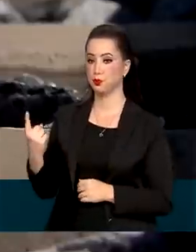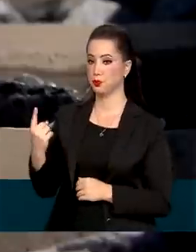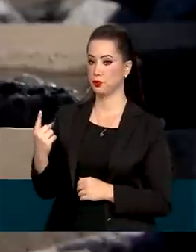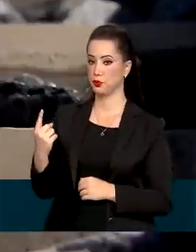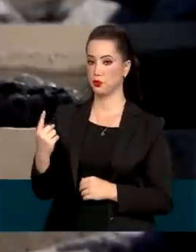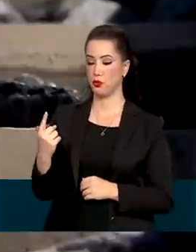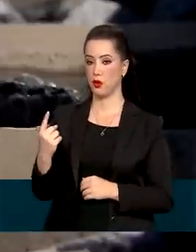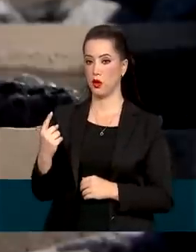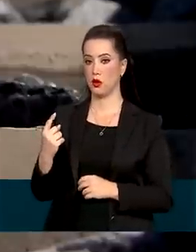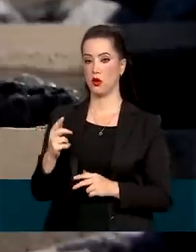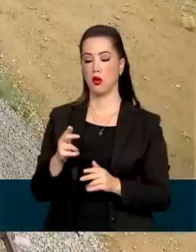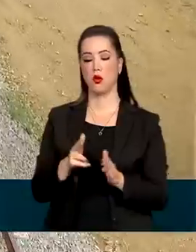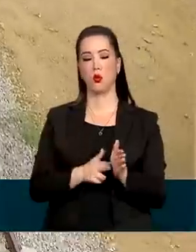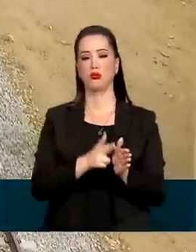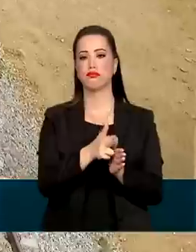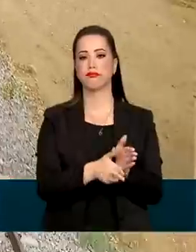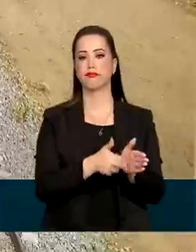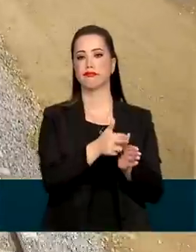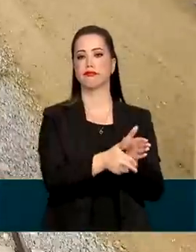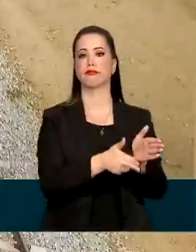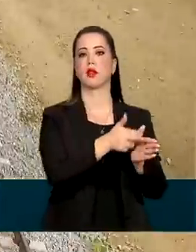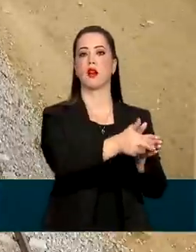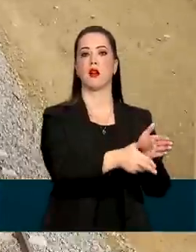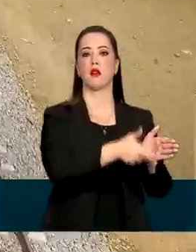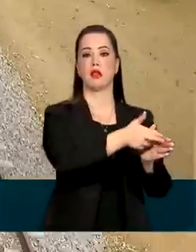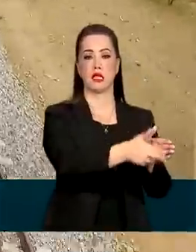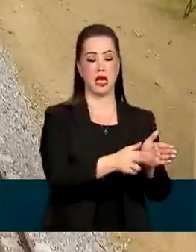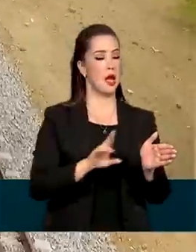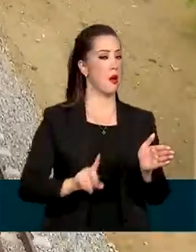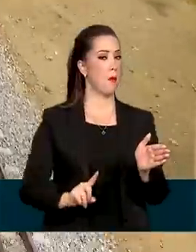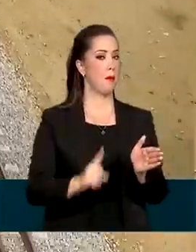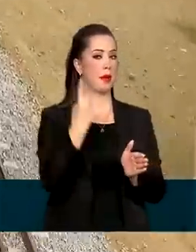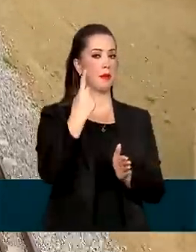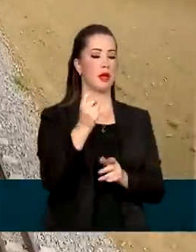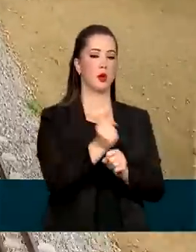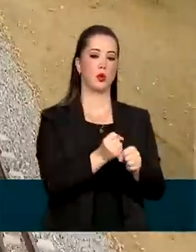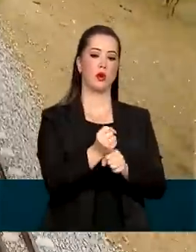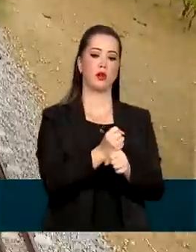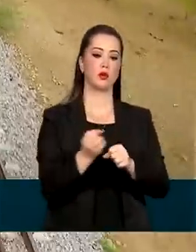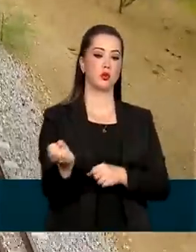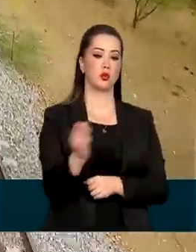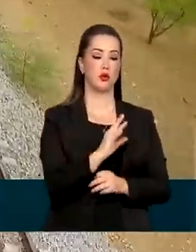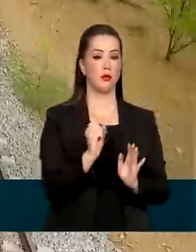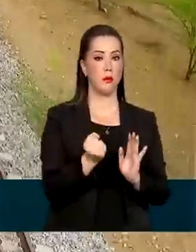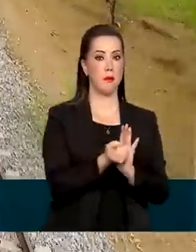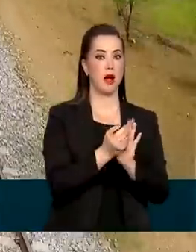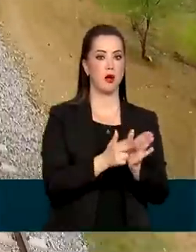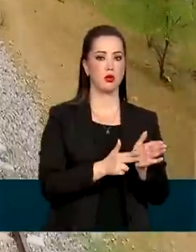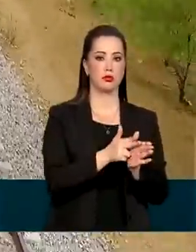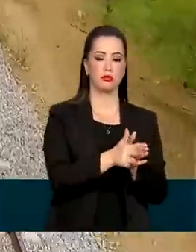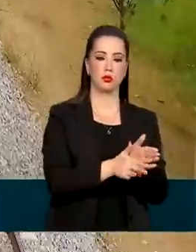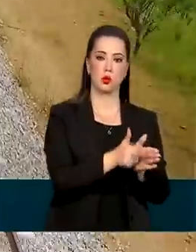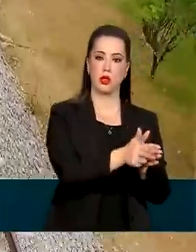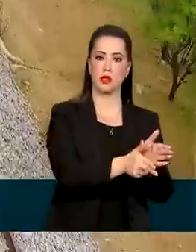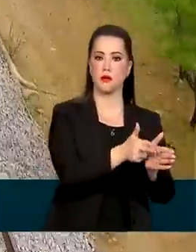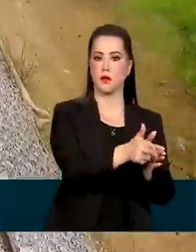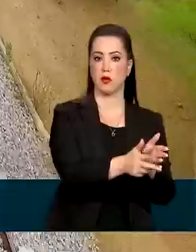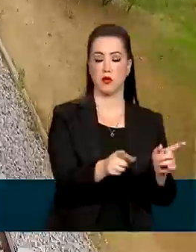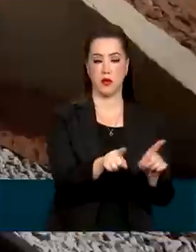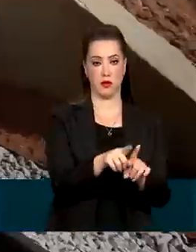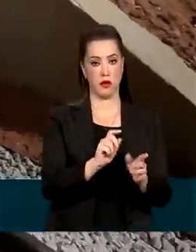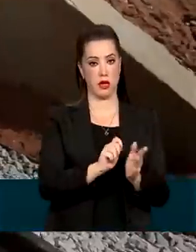dos menos explorados no país Este foi o primeiro ano a contar com os benefícios do novo Marco das ferrovias assinado em